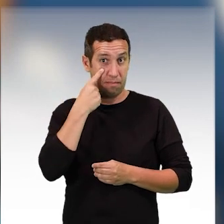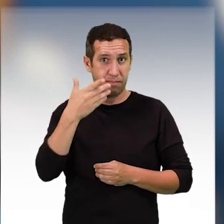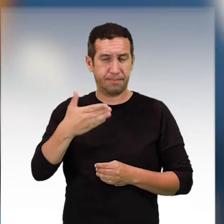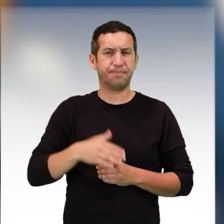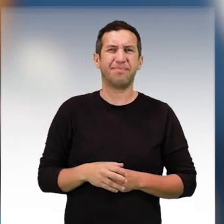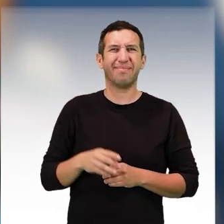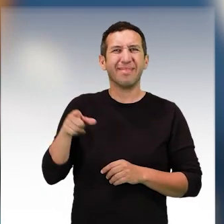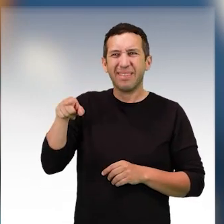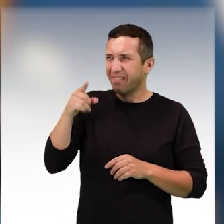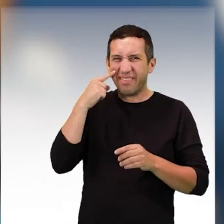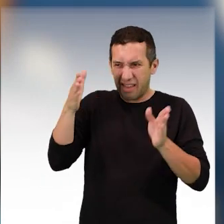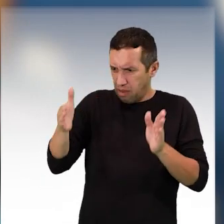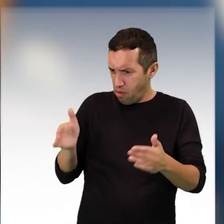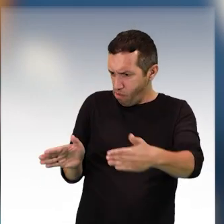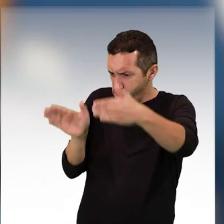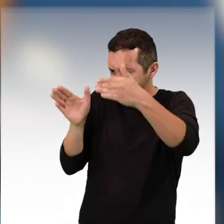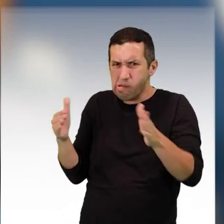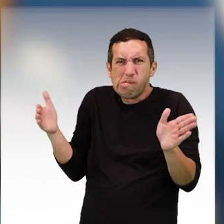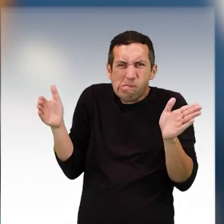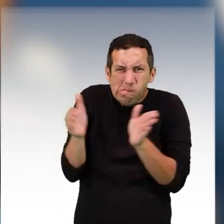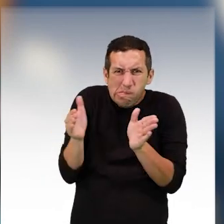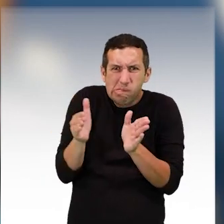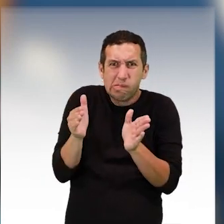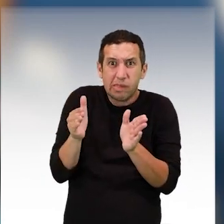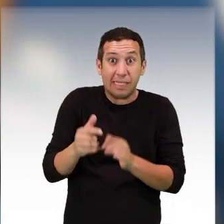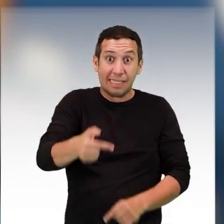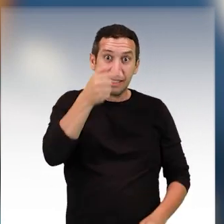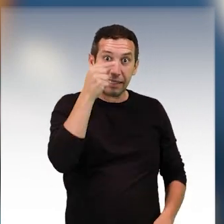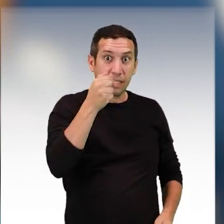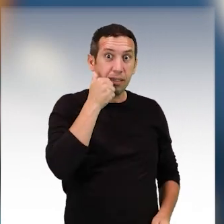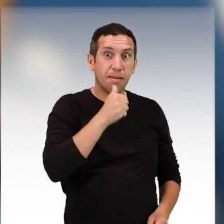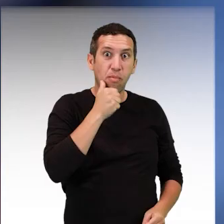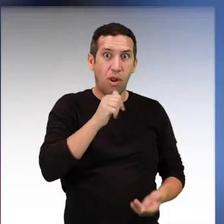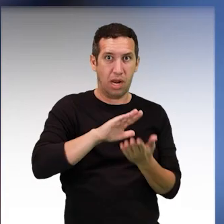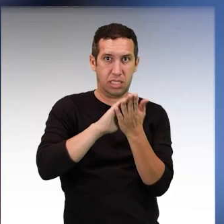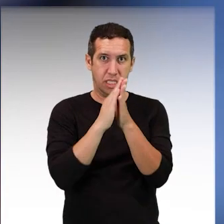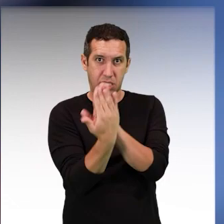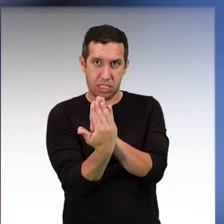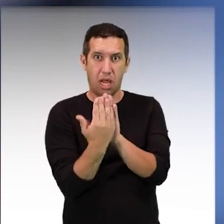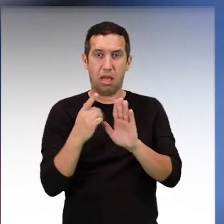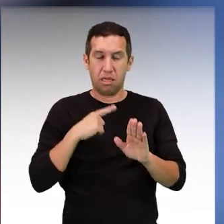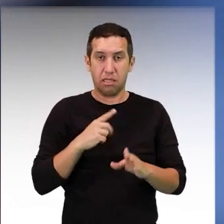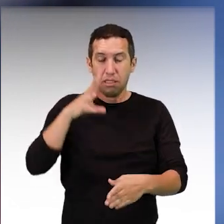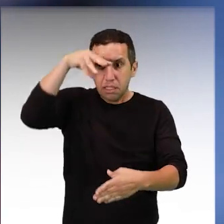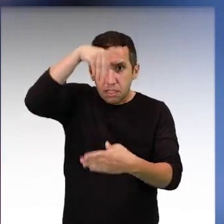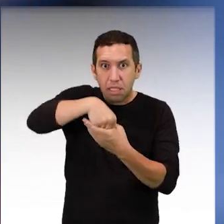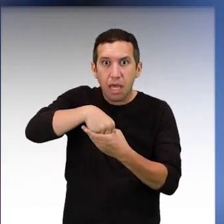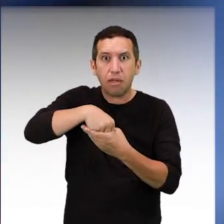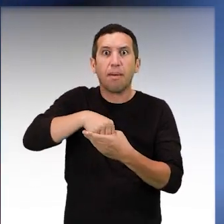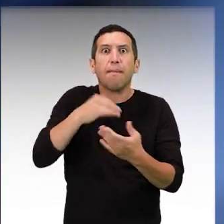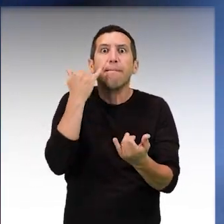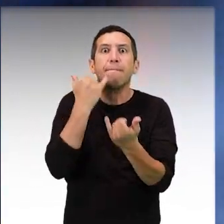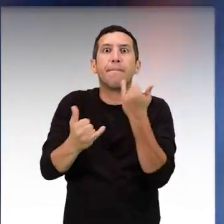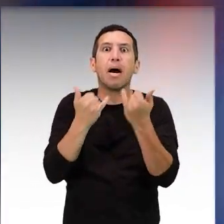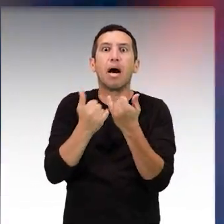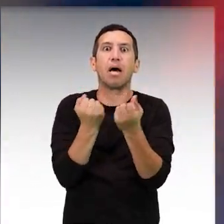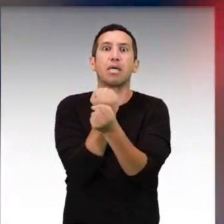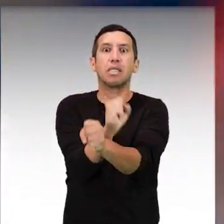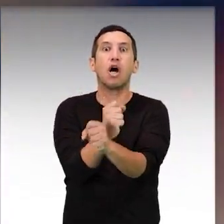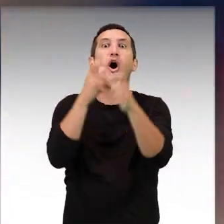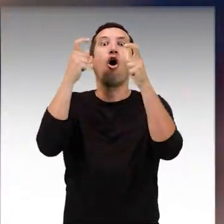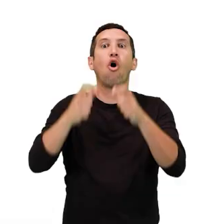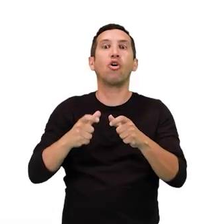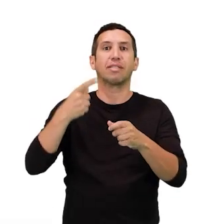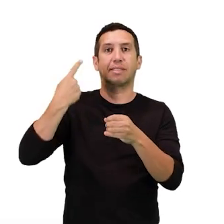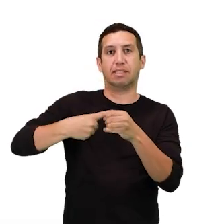Era nesse quarto apertado, com janelas lacradas, que 7 mulheres trans viviam em situação análoga à escravidão em